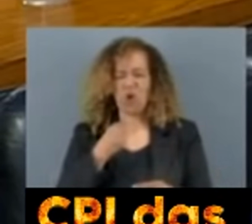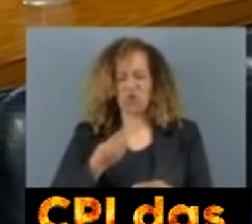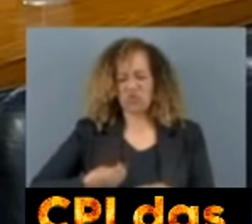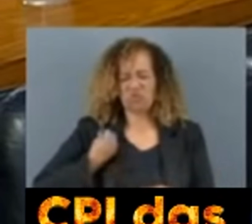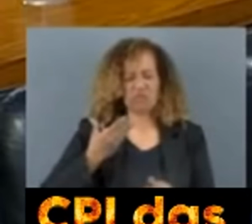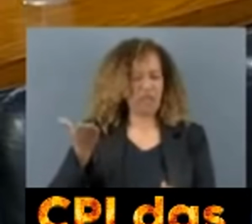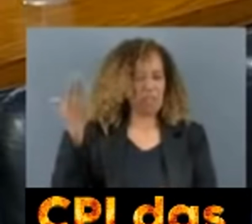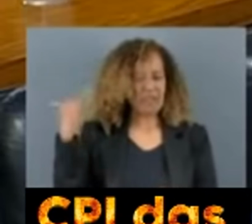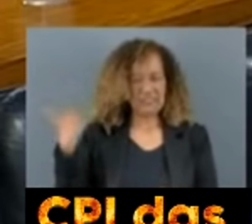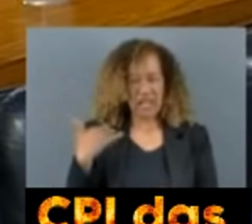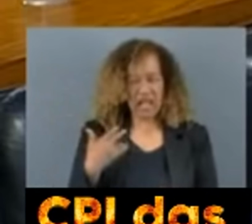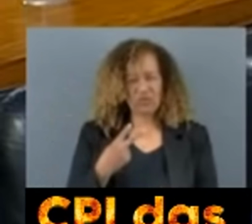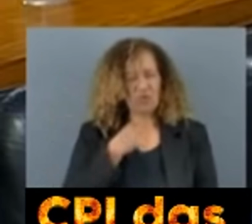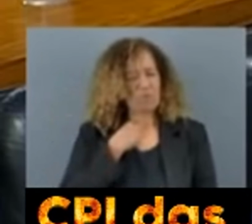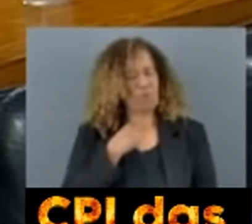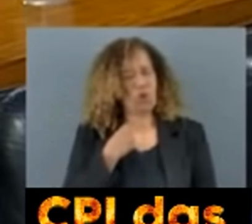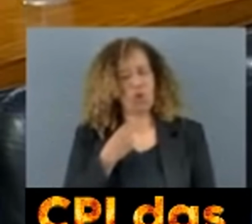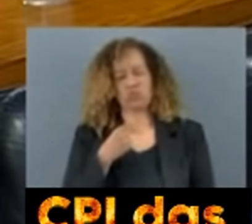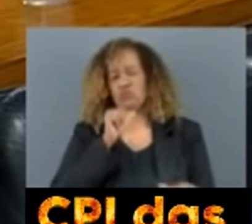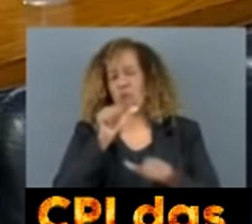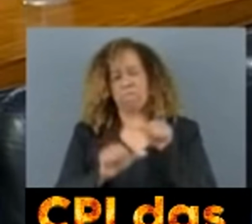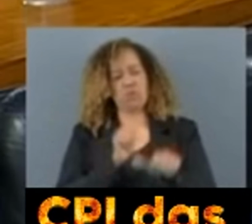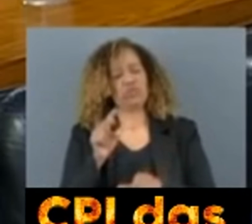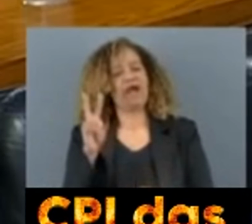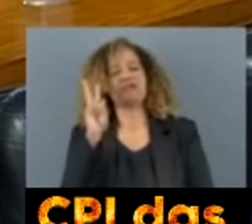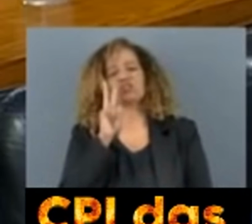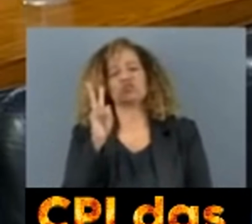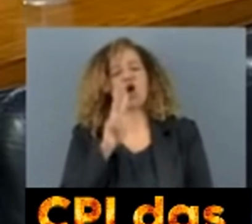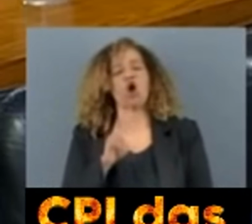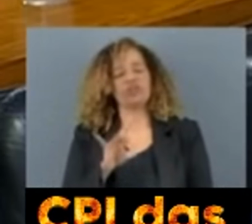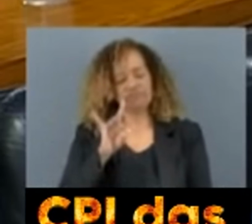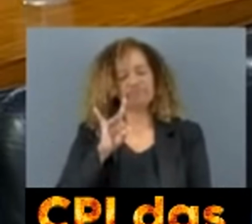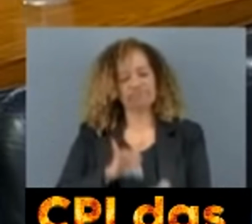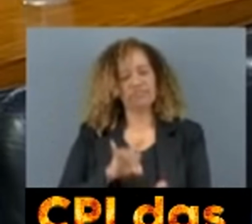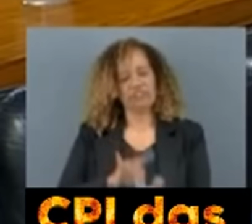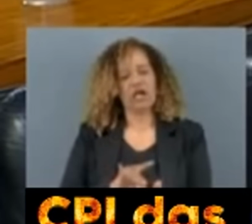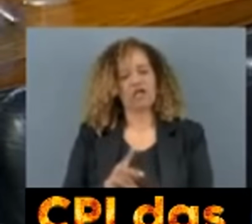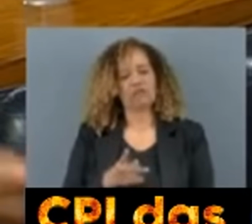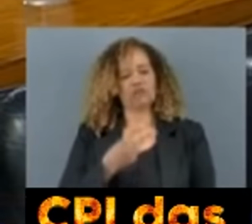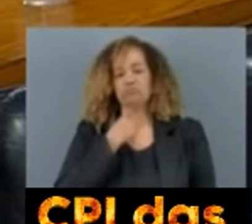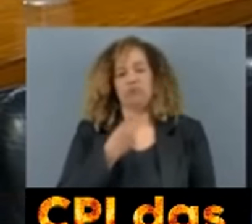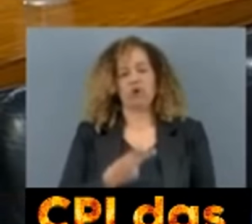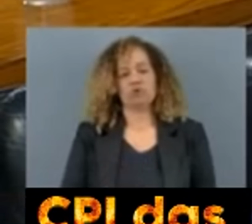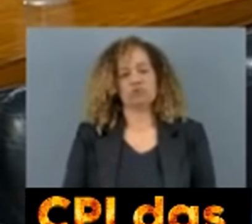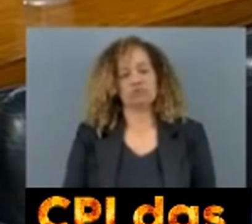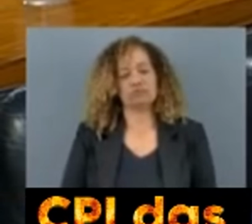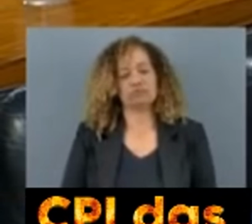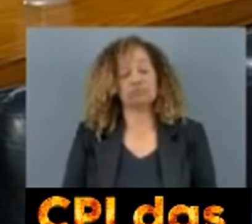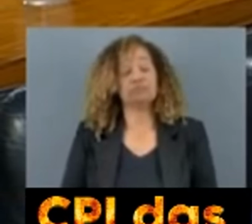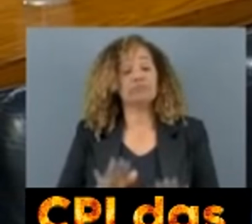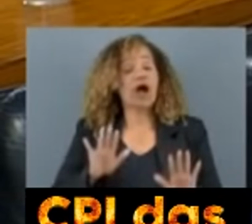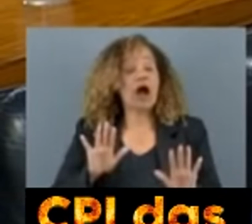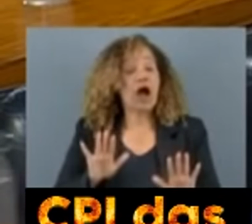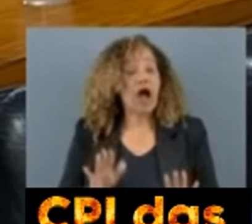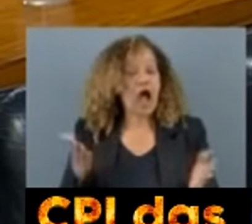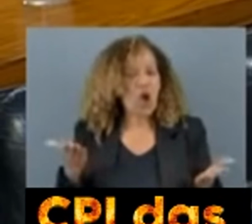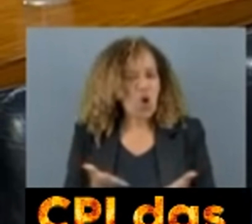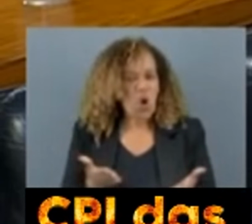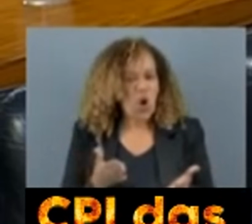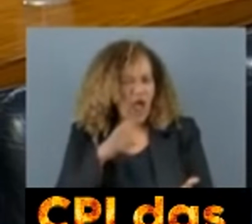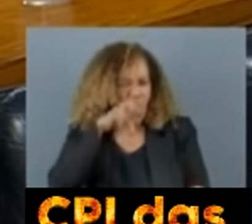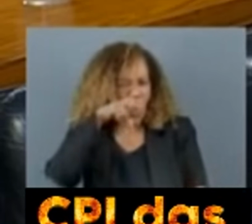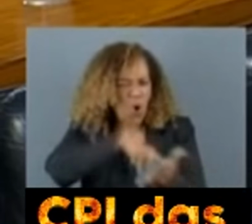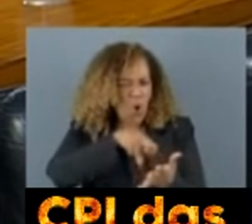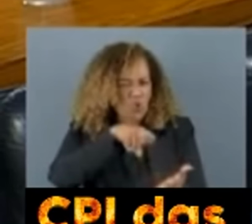eu não posso mudar fatos históricos. Realmente eu não posso. Agora, condenar um povo